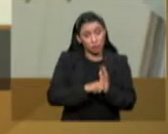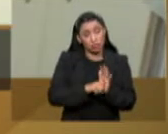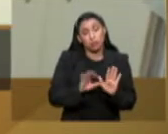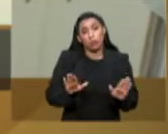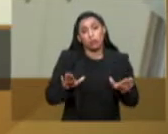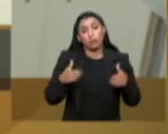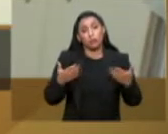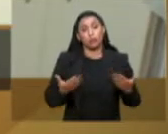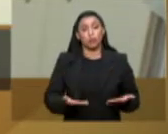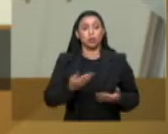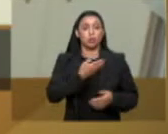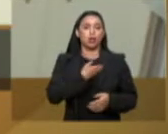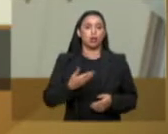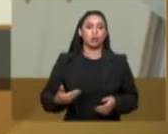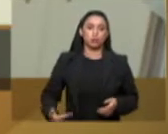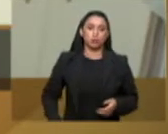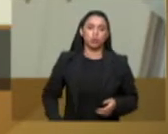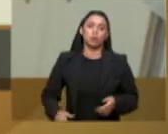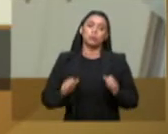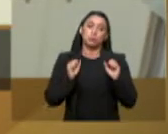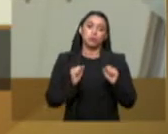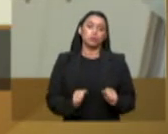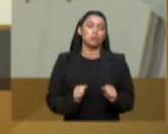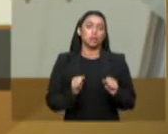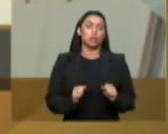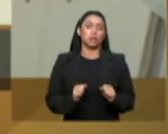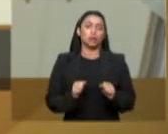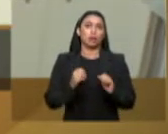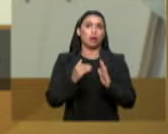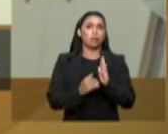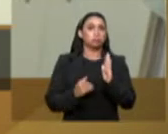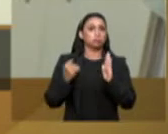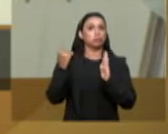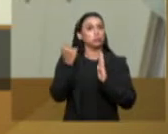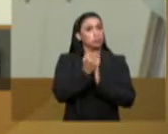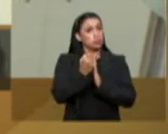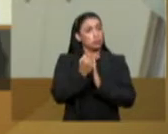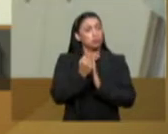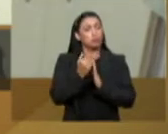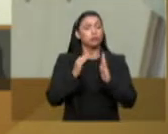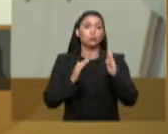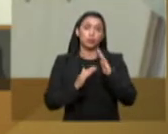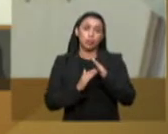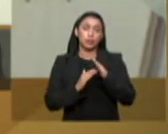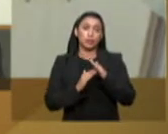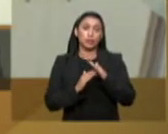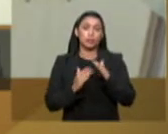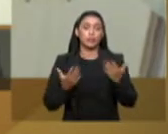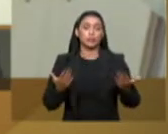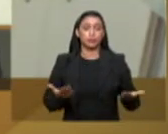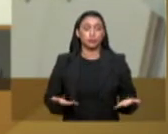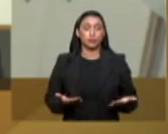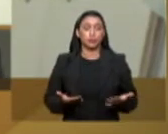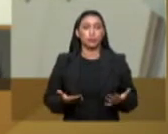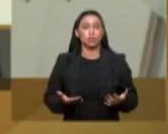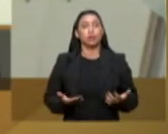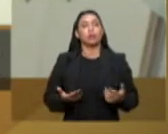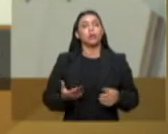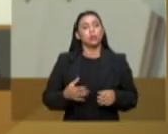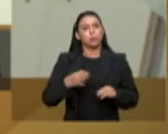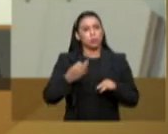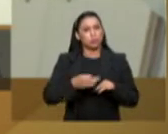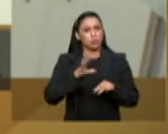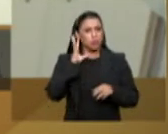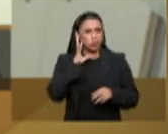simplesmente colocar essa tributação no teto. Como disse muito bem o ministro